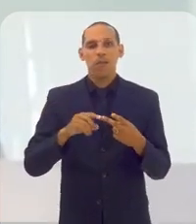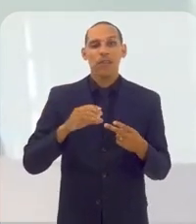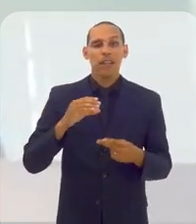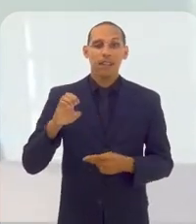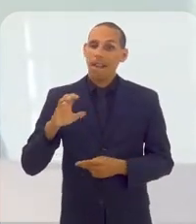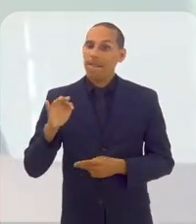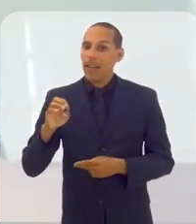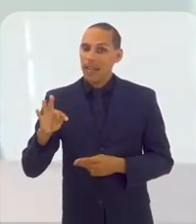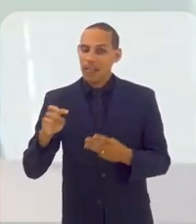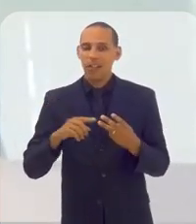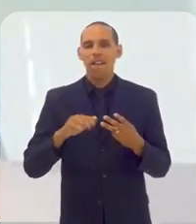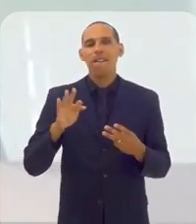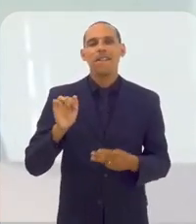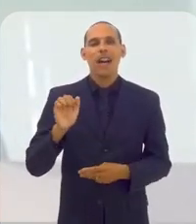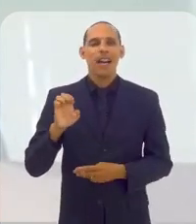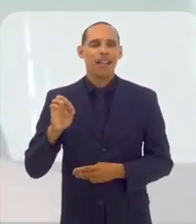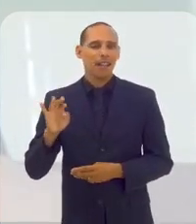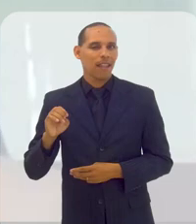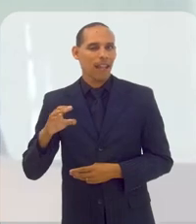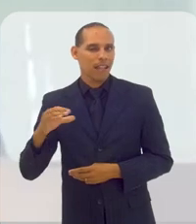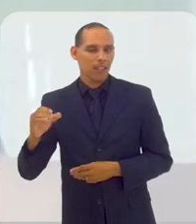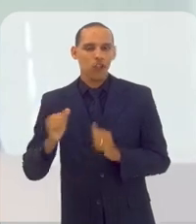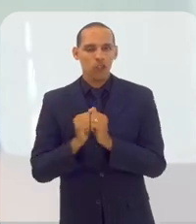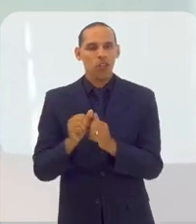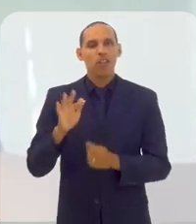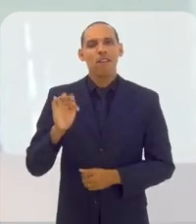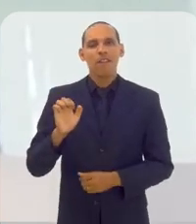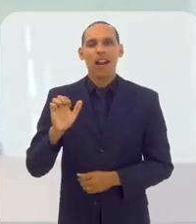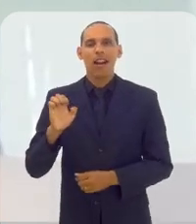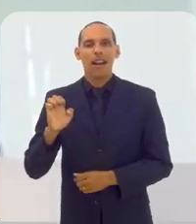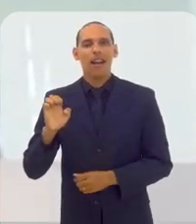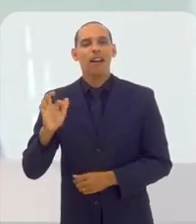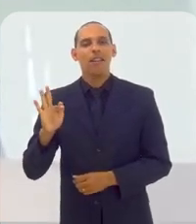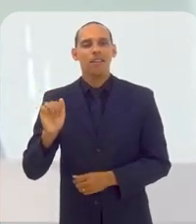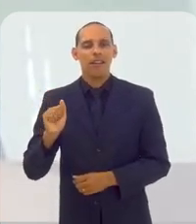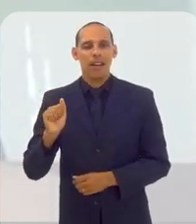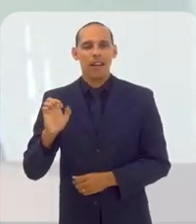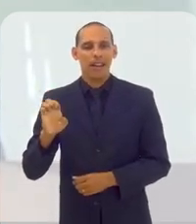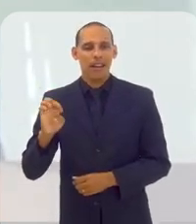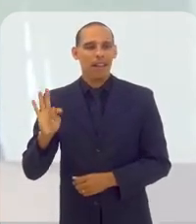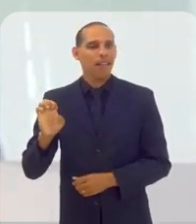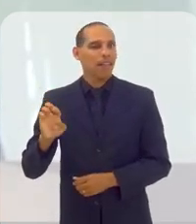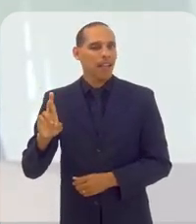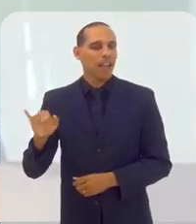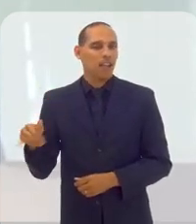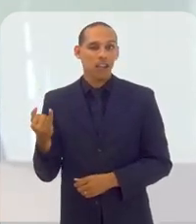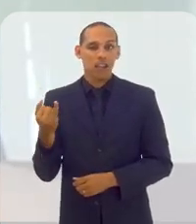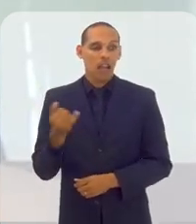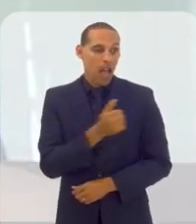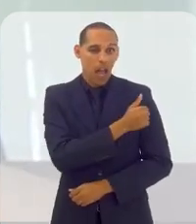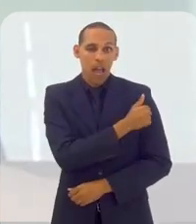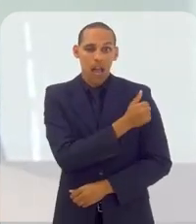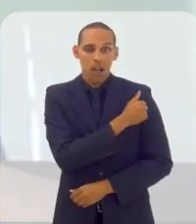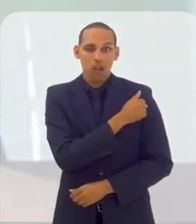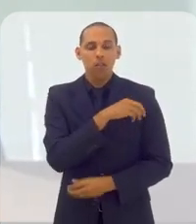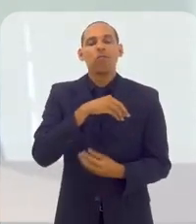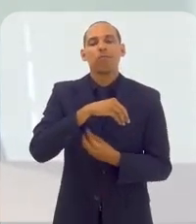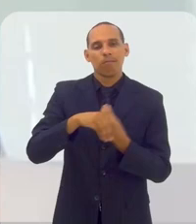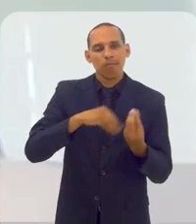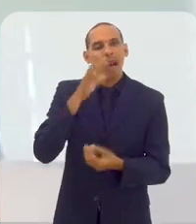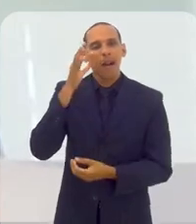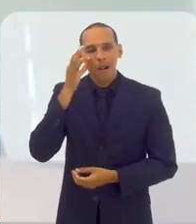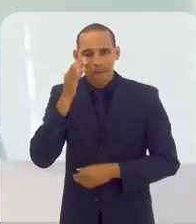CEFET com a Faetec através da faetege né e os alunos realizam os cursos né na modalidade sempre presencial